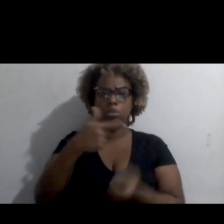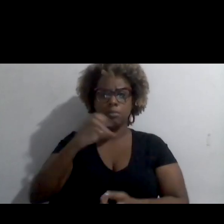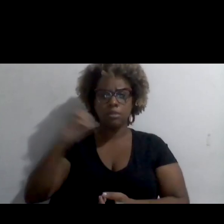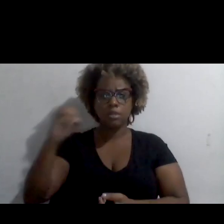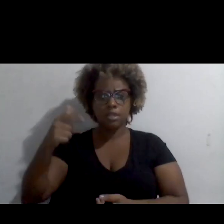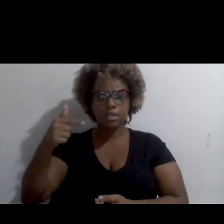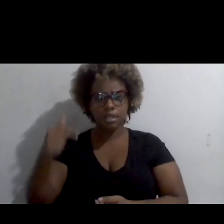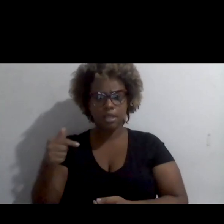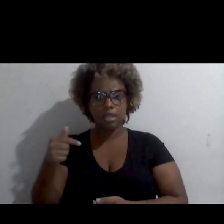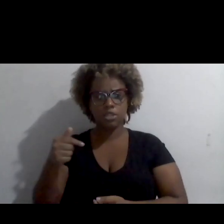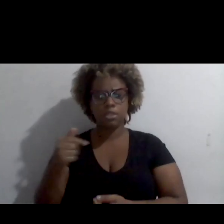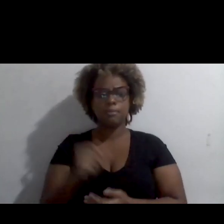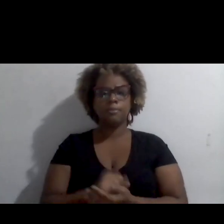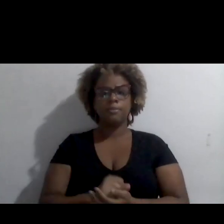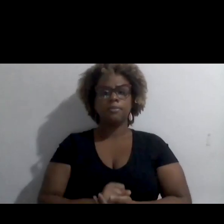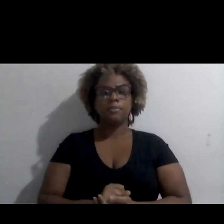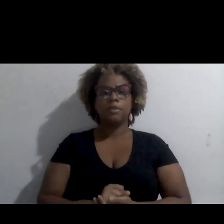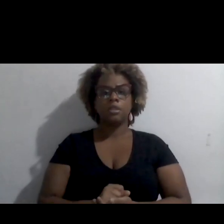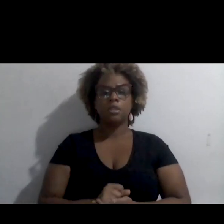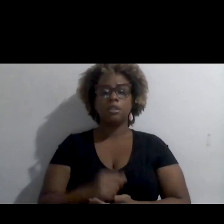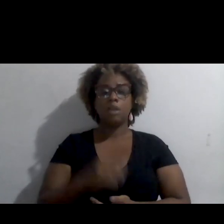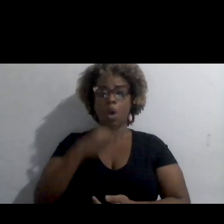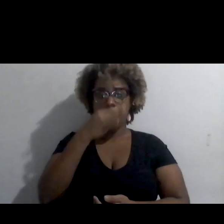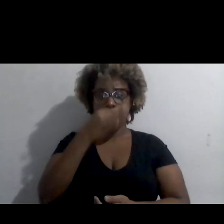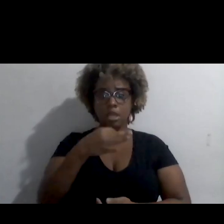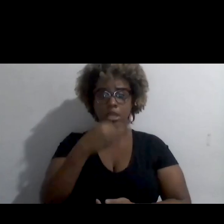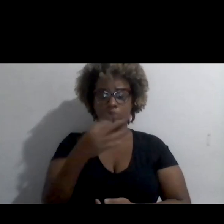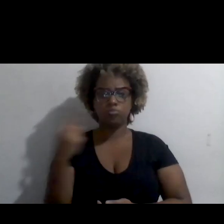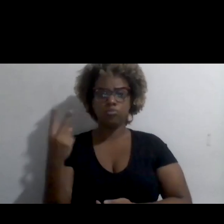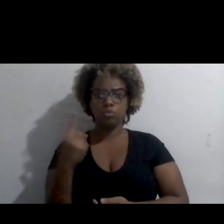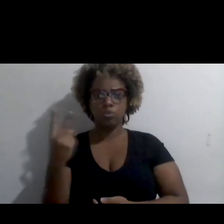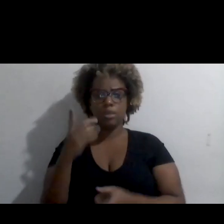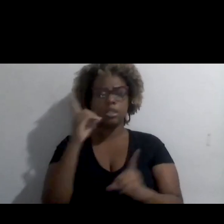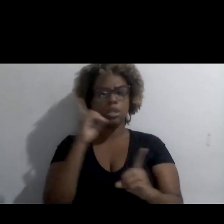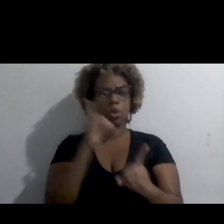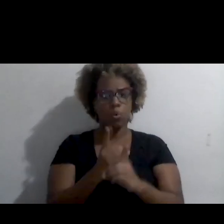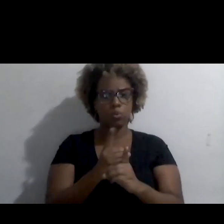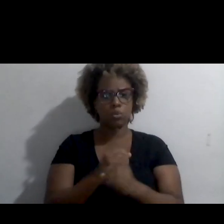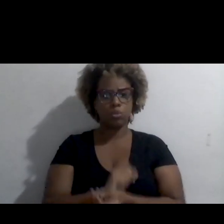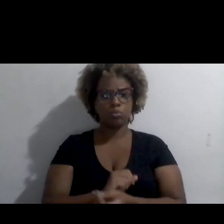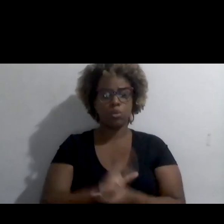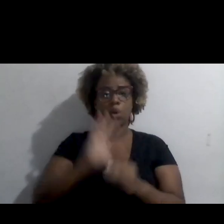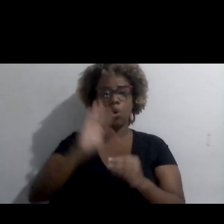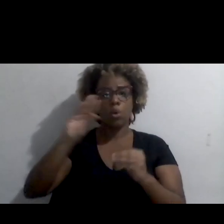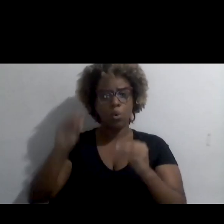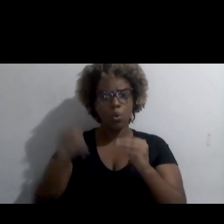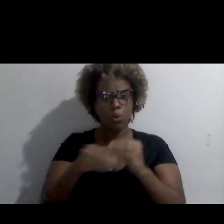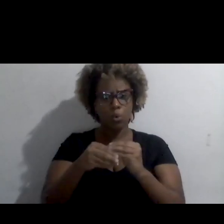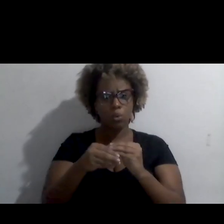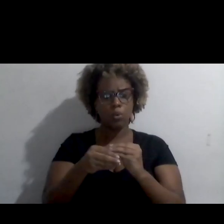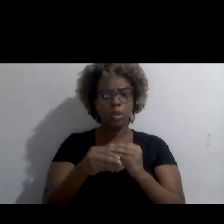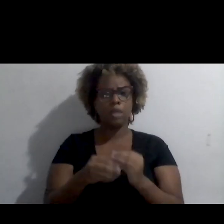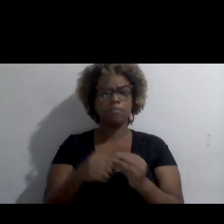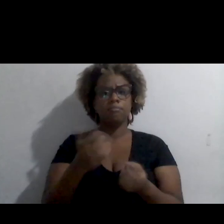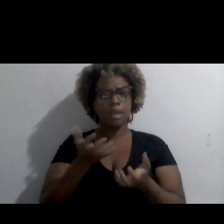da FUNCEB. Né? Então, a sugestão desses dois encontros. Concluindo a questão do parabenizar,